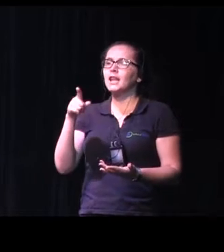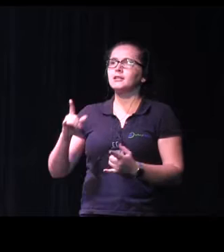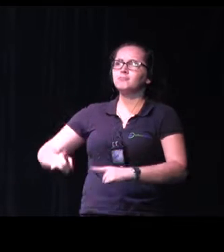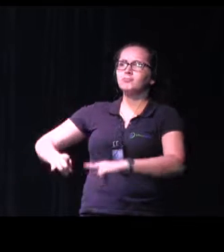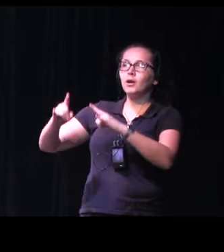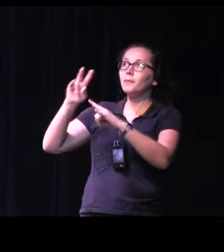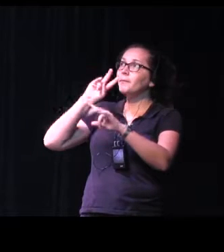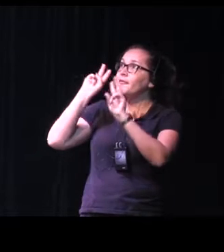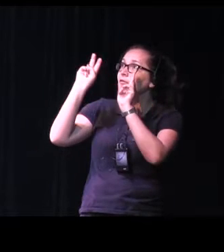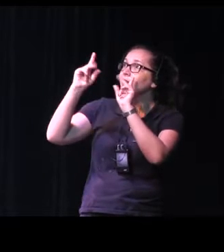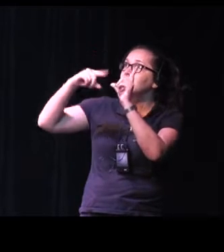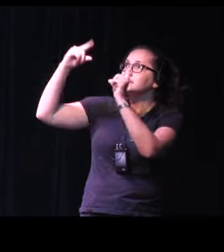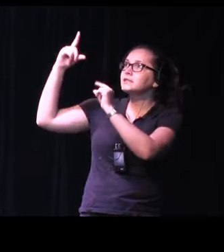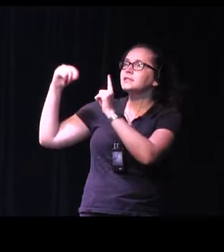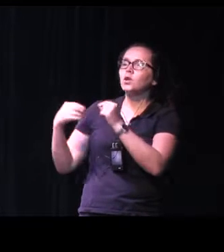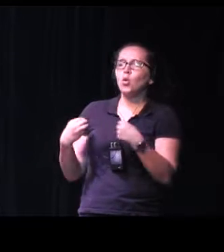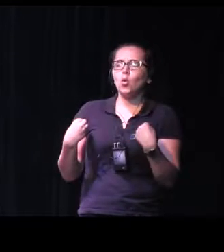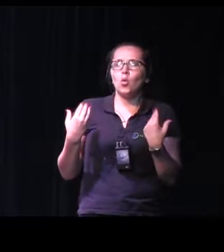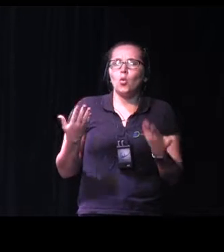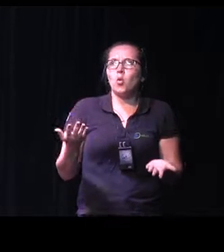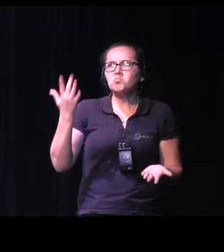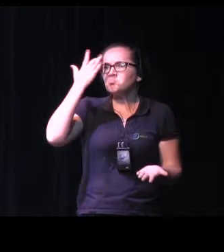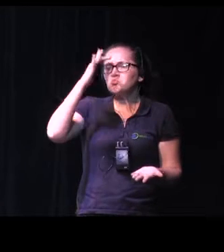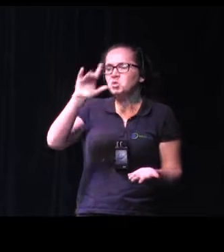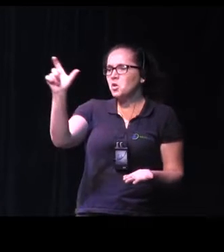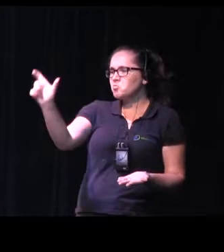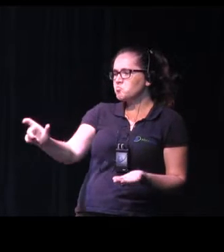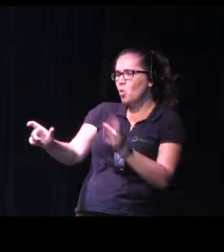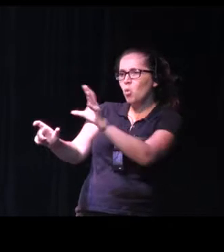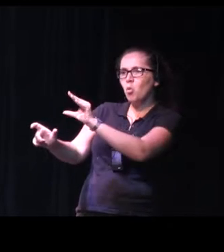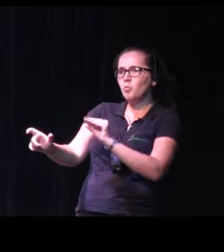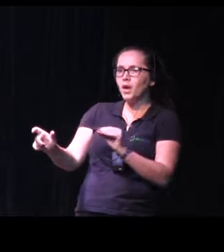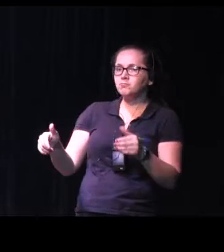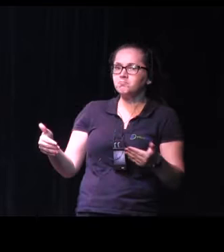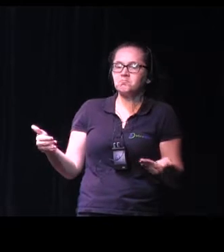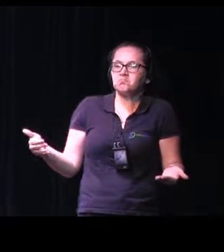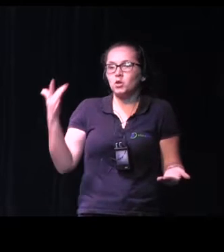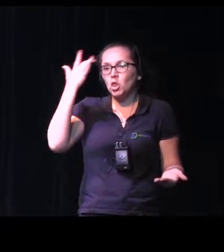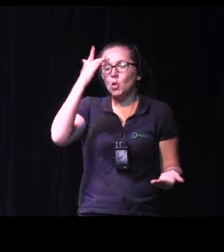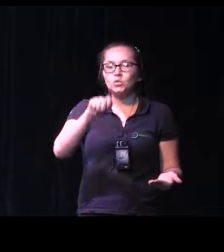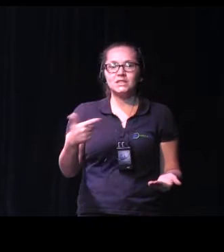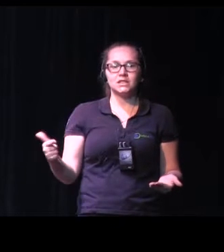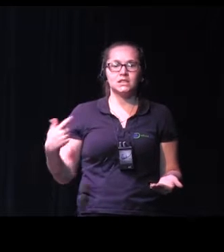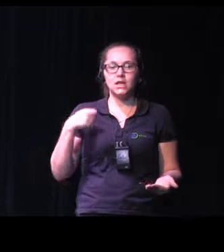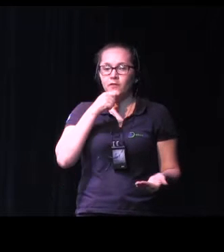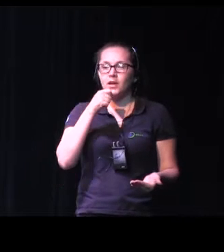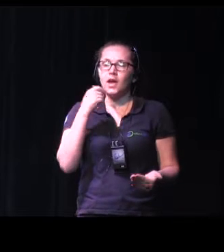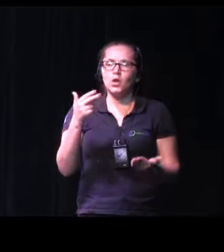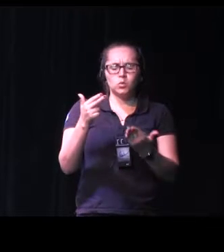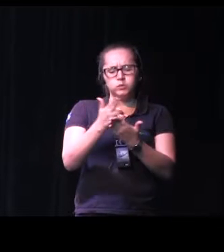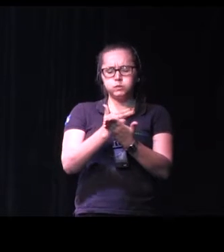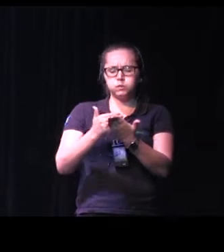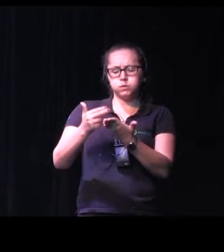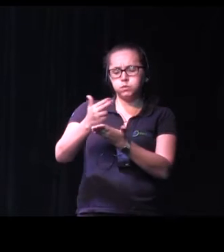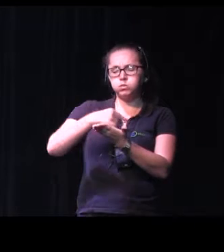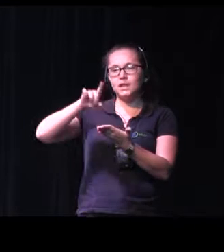um móvel para ver as estrelas? Como seria esse móvel? Eu não tinha nenhuma referência de móveis para observar as